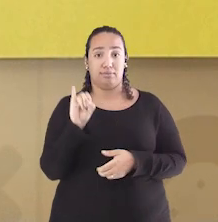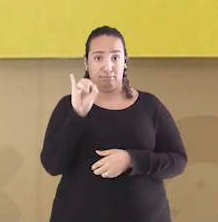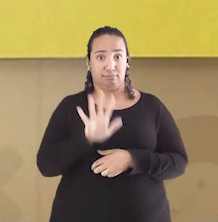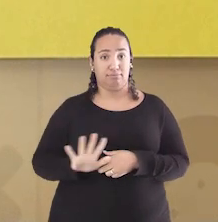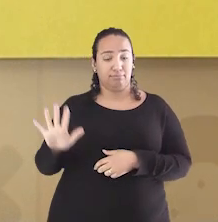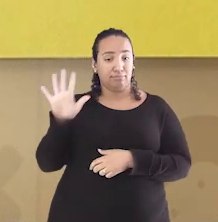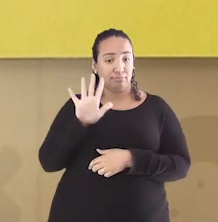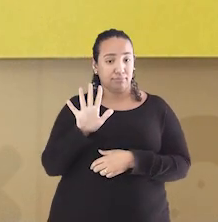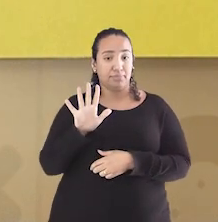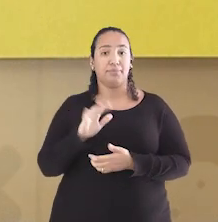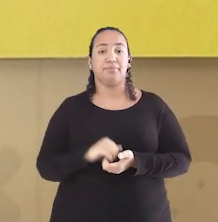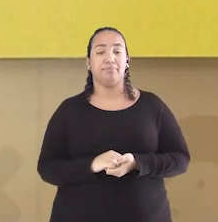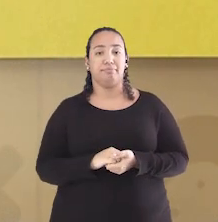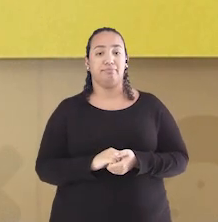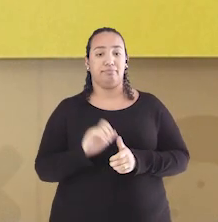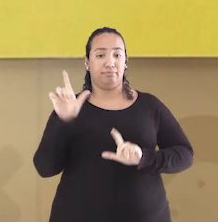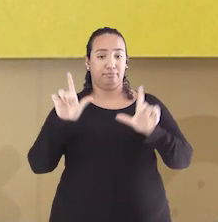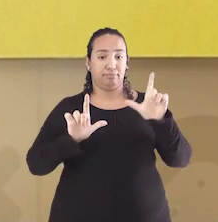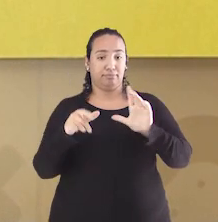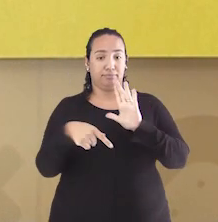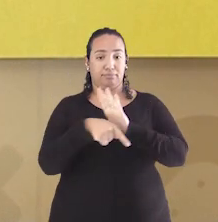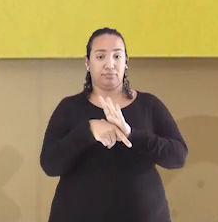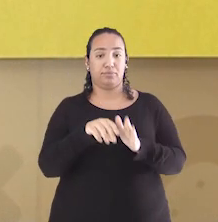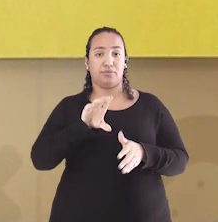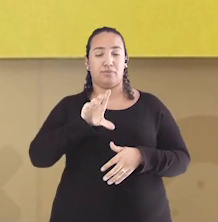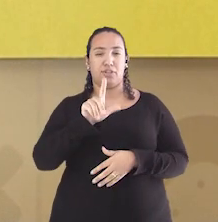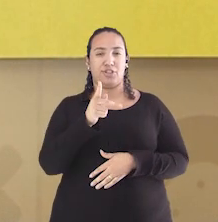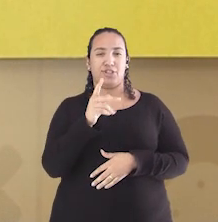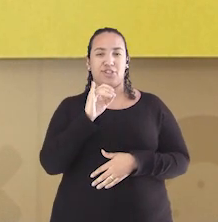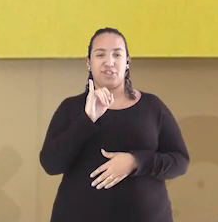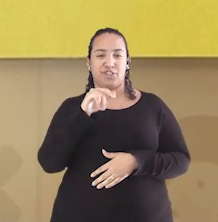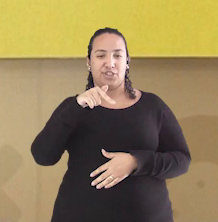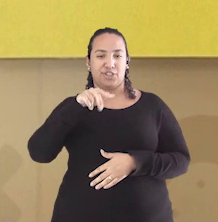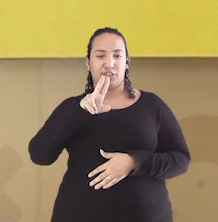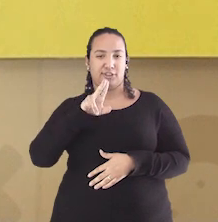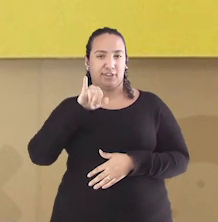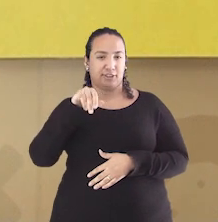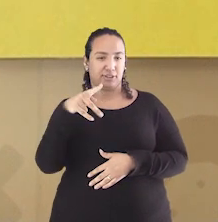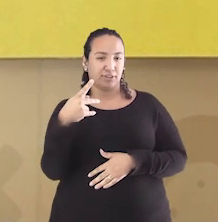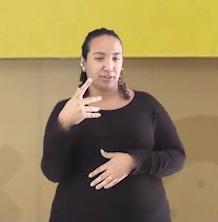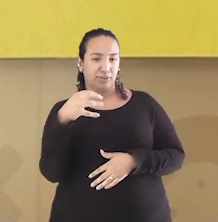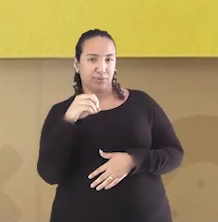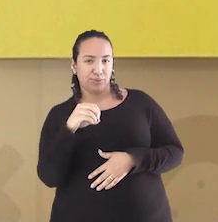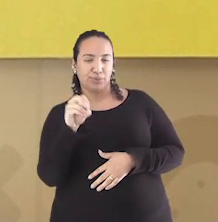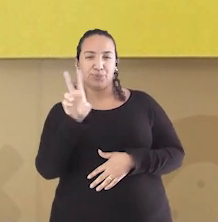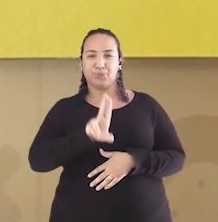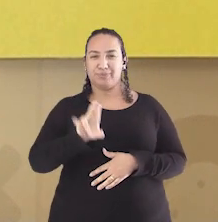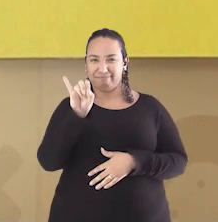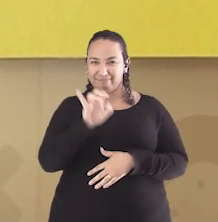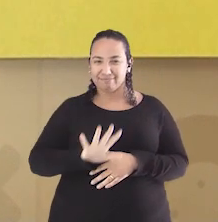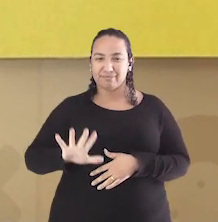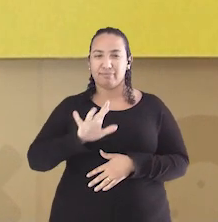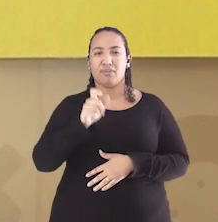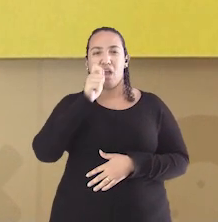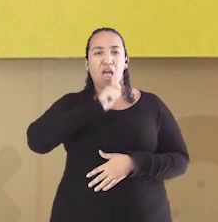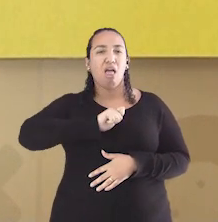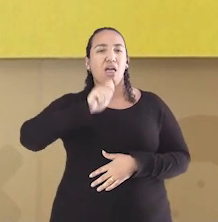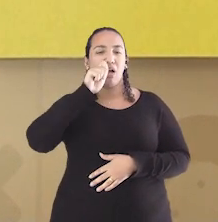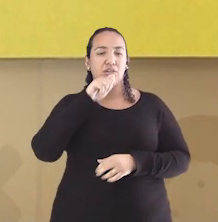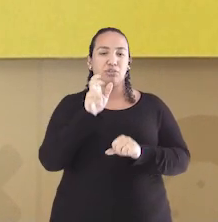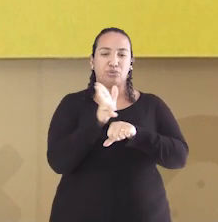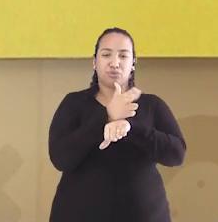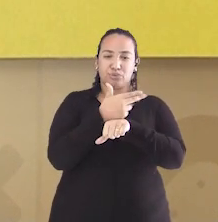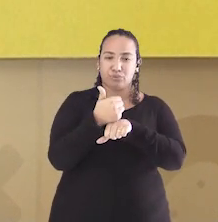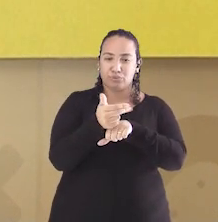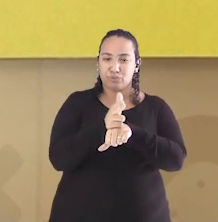Percebam aqui, por exemplo, nessa propaganda do Chiquinho e da Trento, que eles utilizam as imagens do sorvete, do